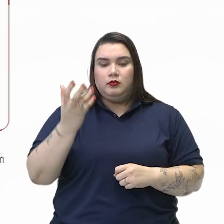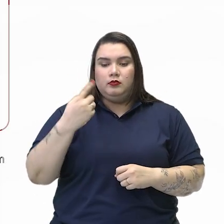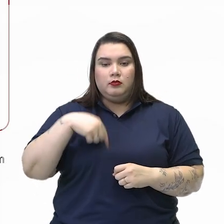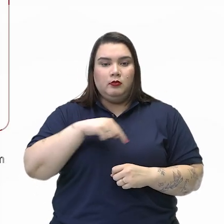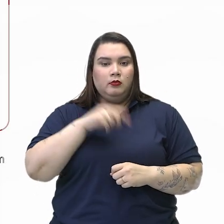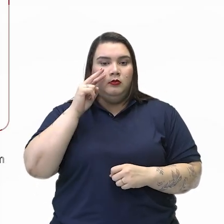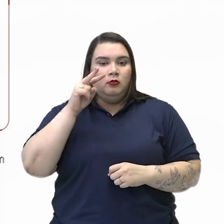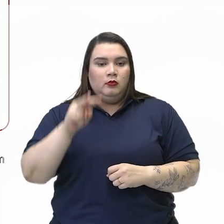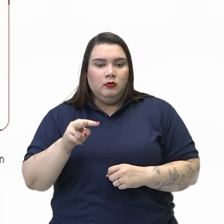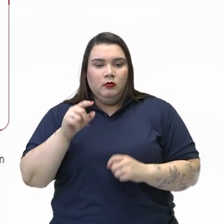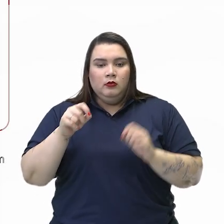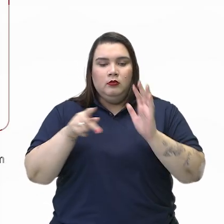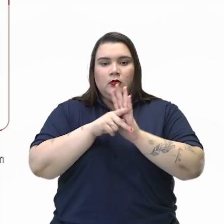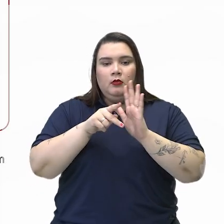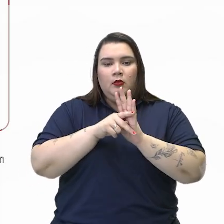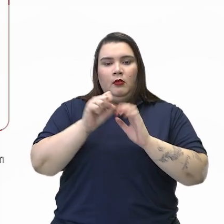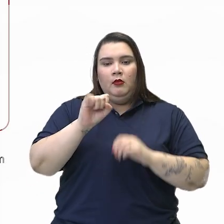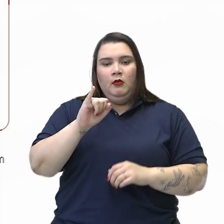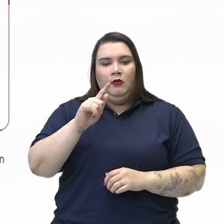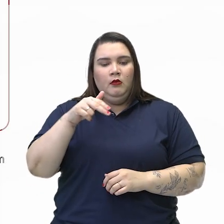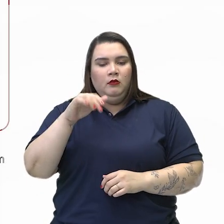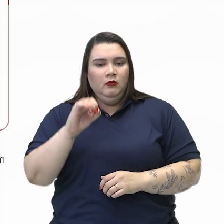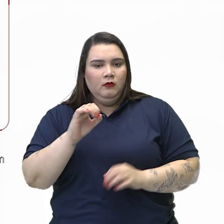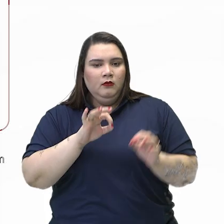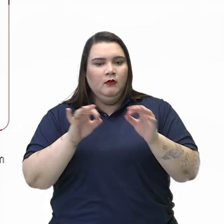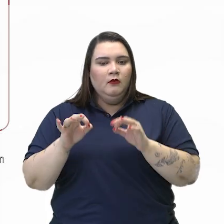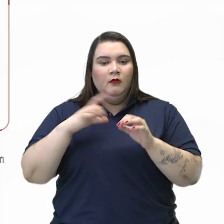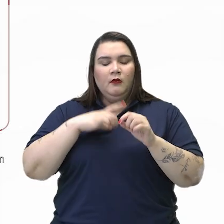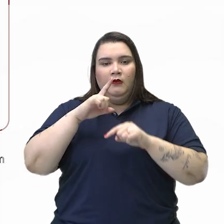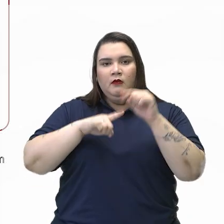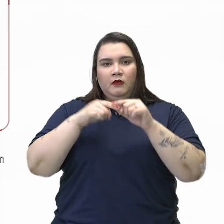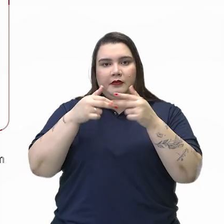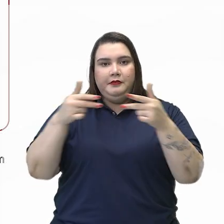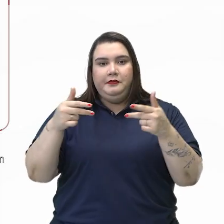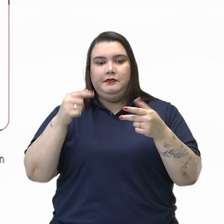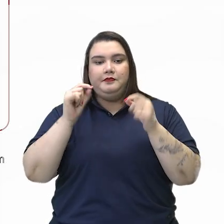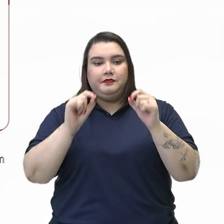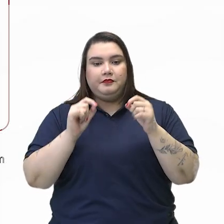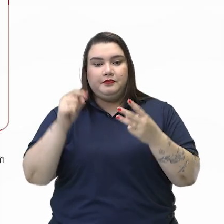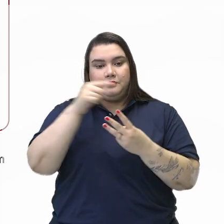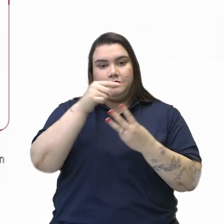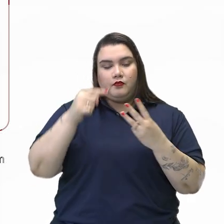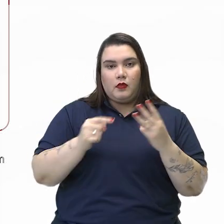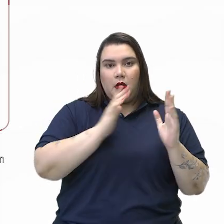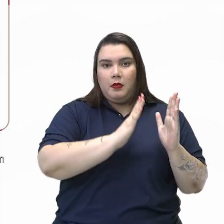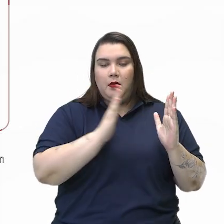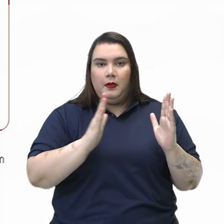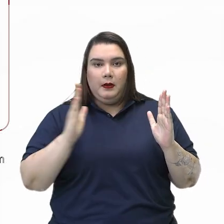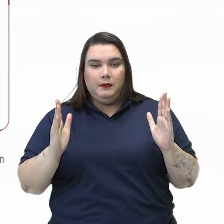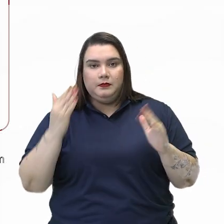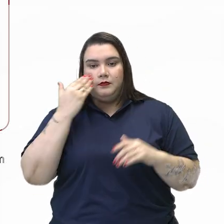que nós vimos do signo, que ele está dividido o objeto em ícone, símbolo e índice. Que